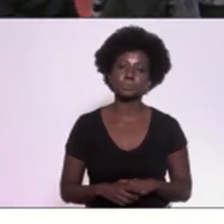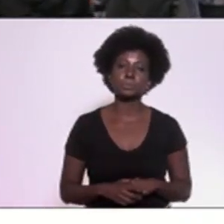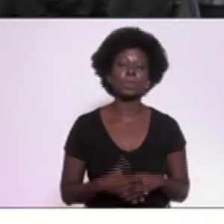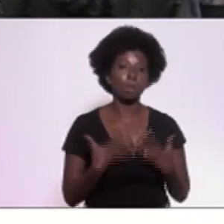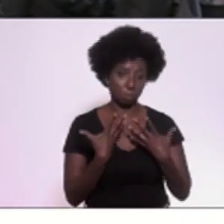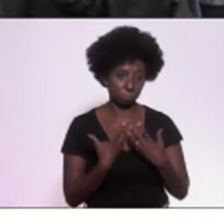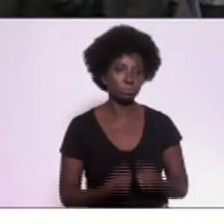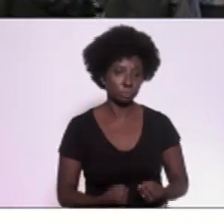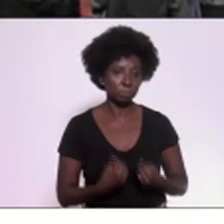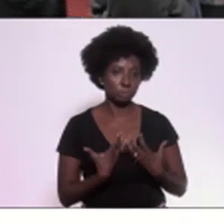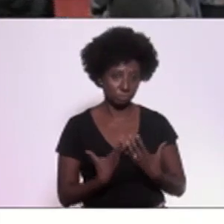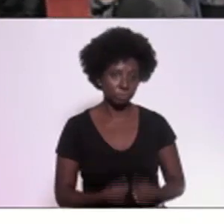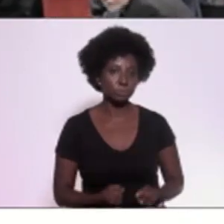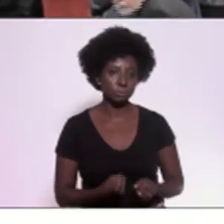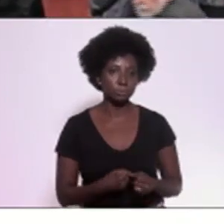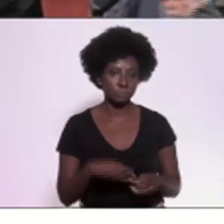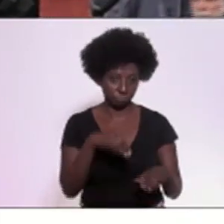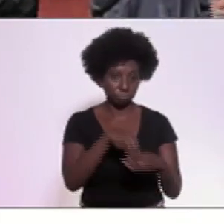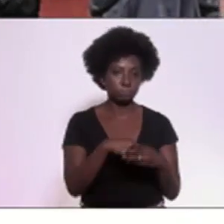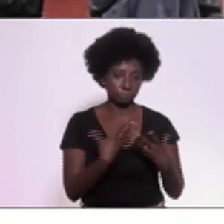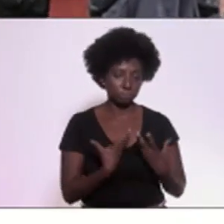Favorável, senhor presidente.